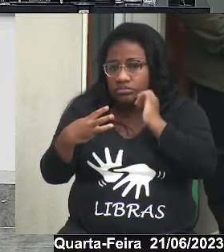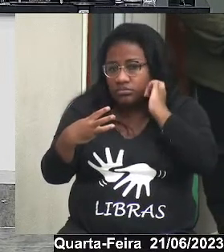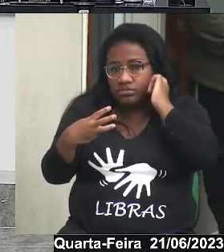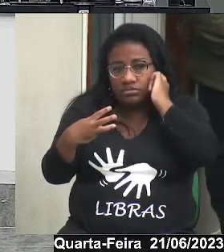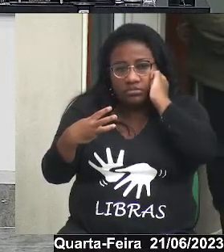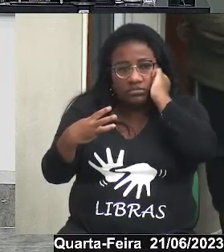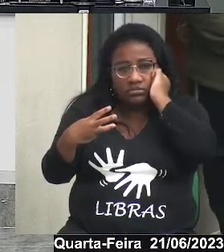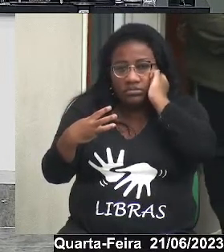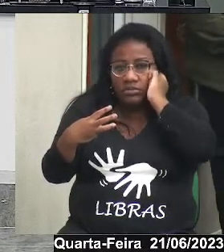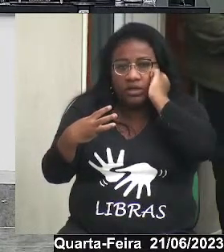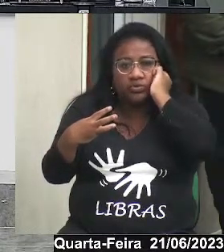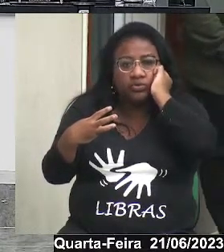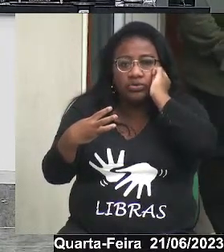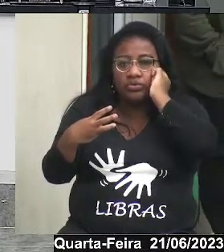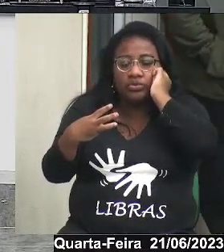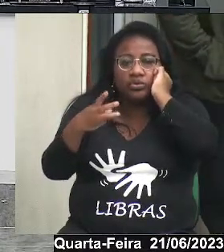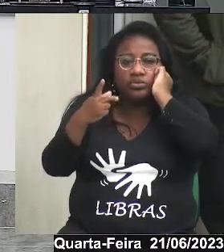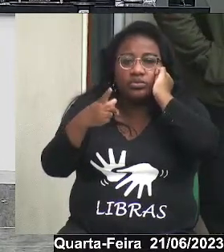para